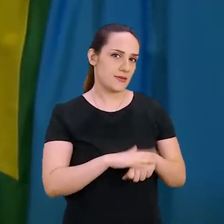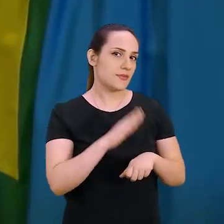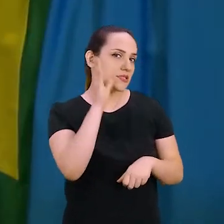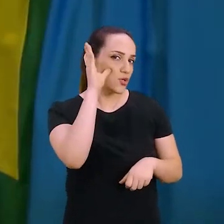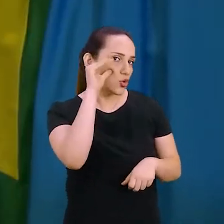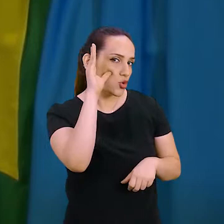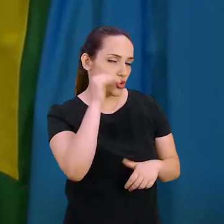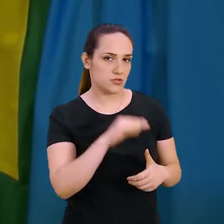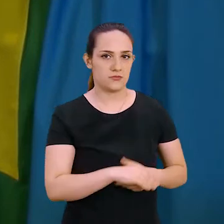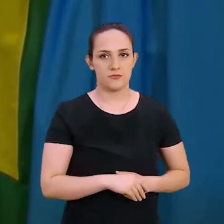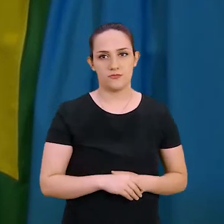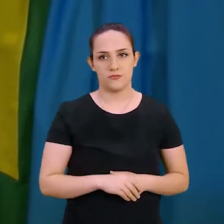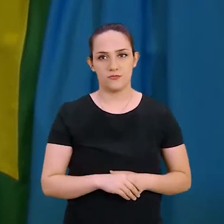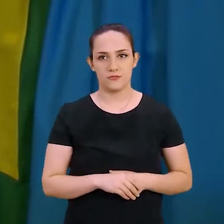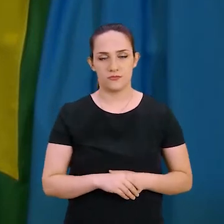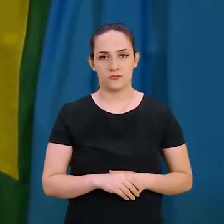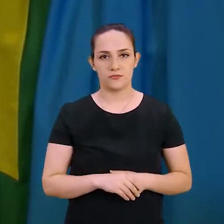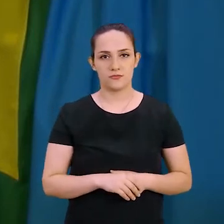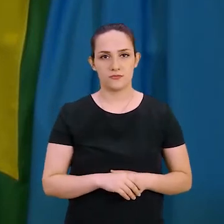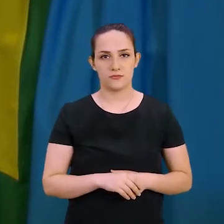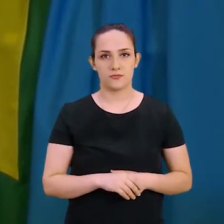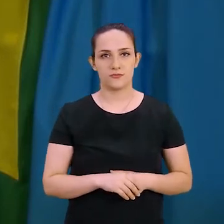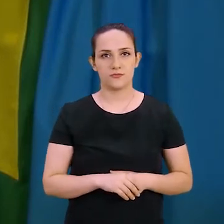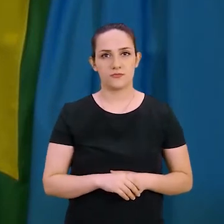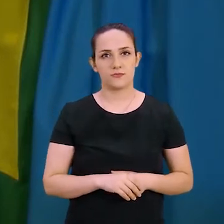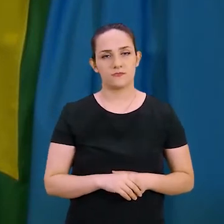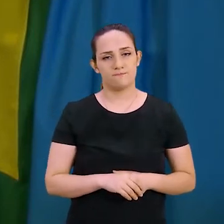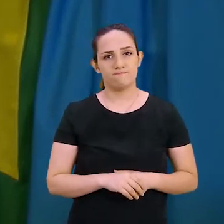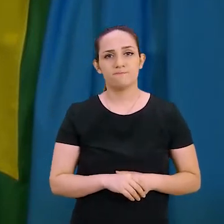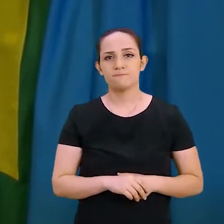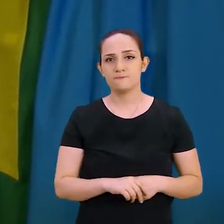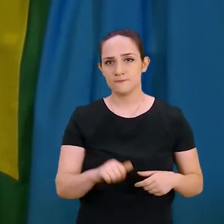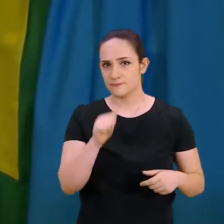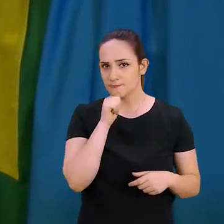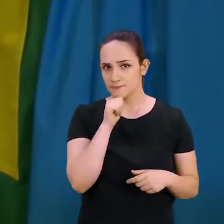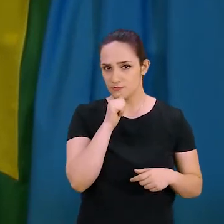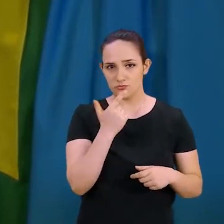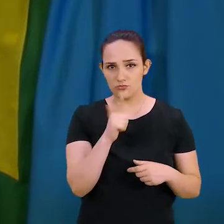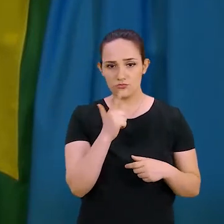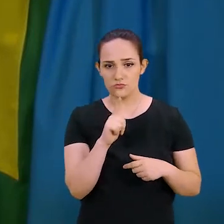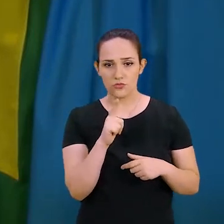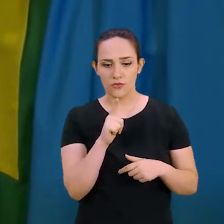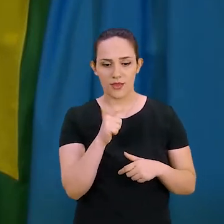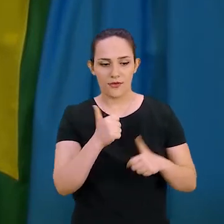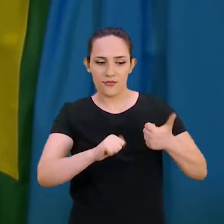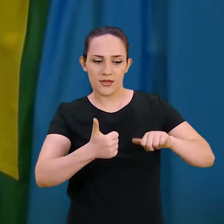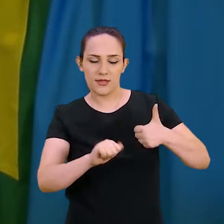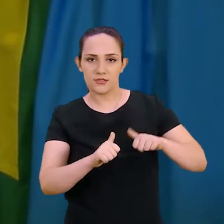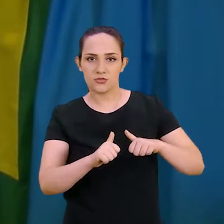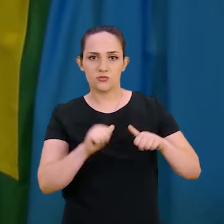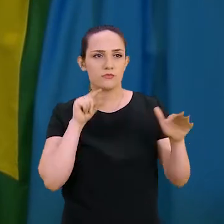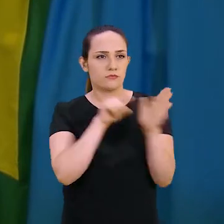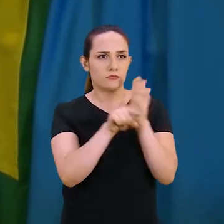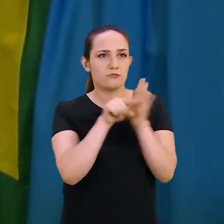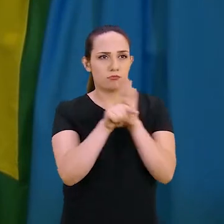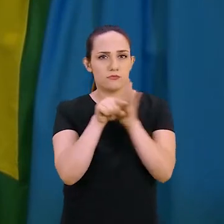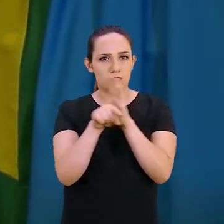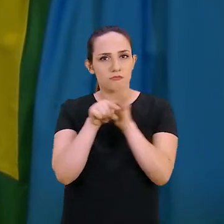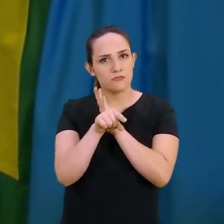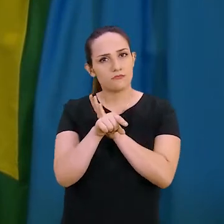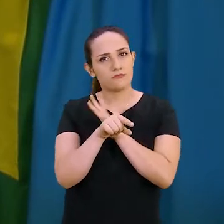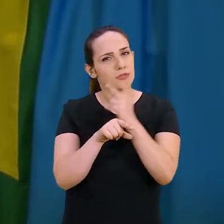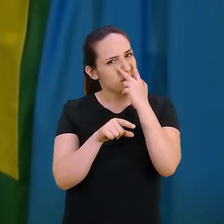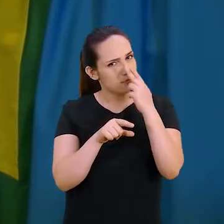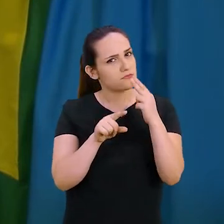curioso. O público infantil, ele, apesar de não ter filtros, ele pergunta tudo o que vem,